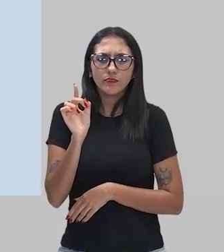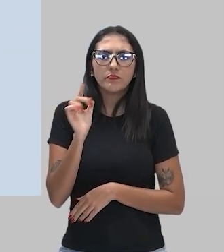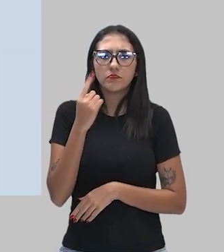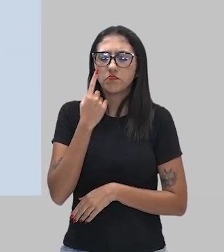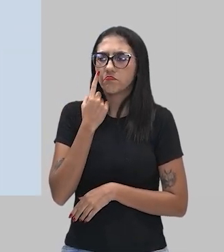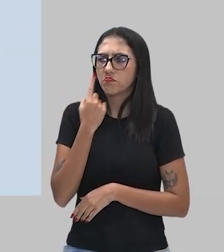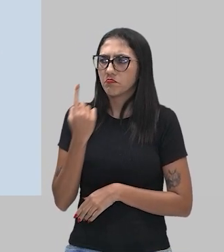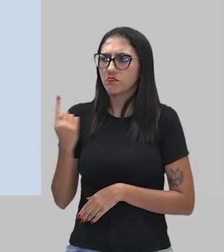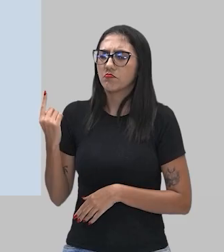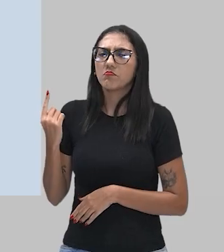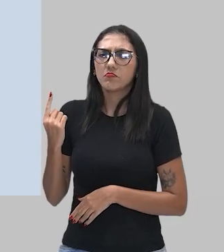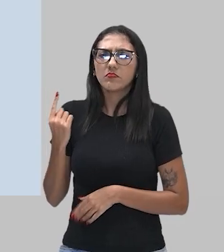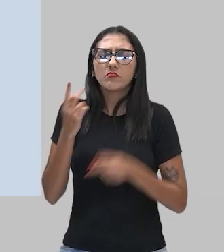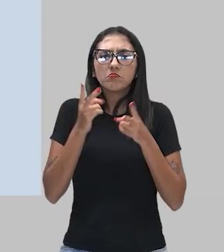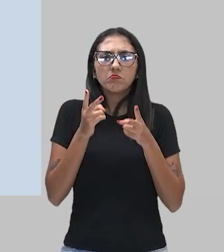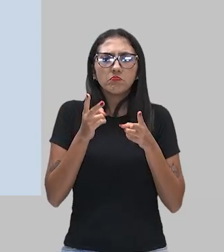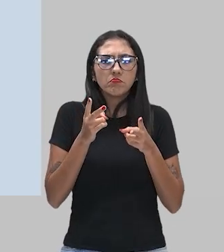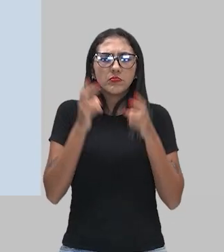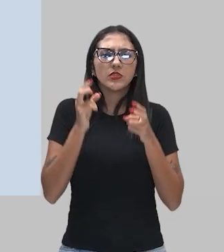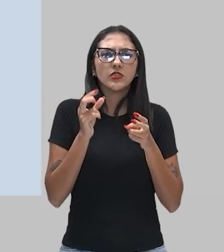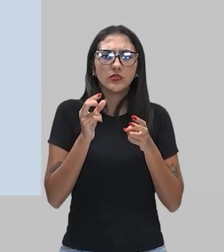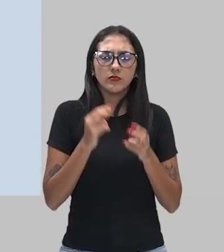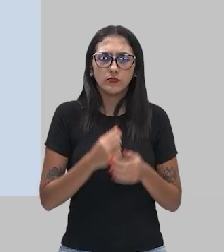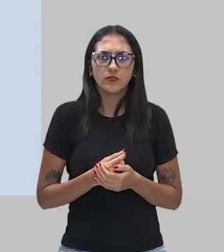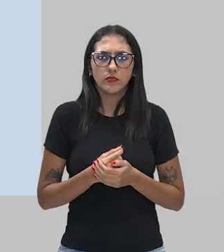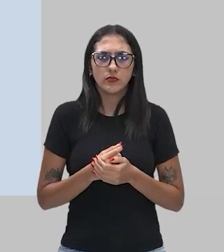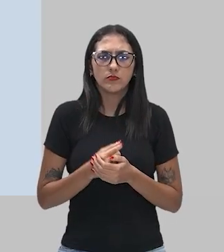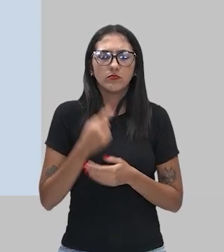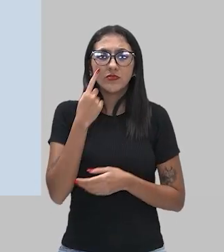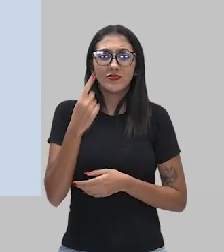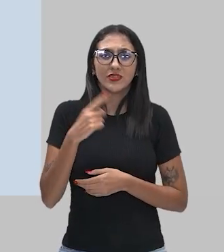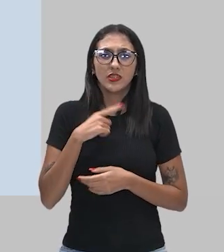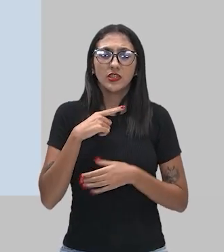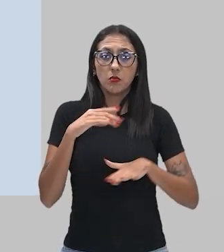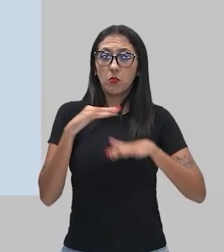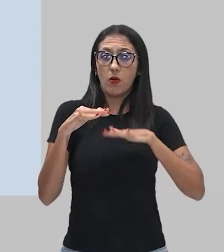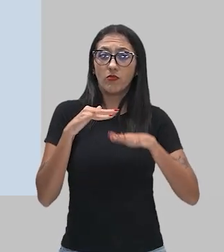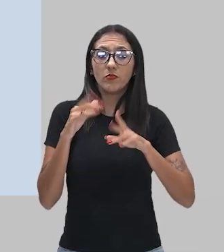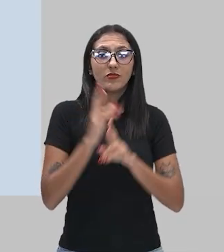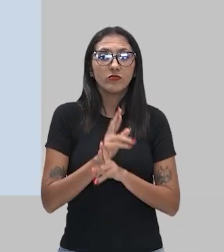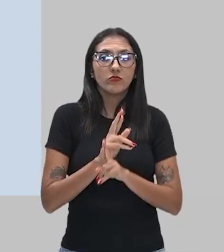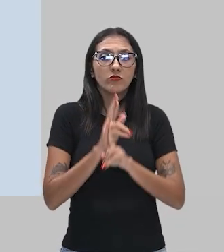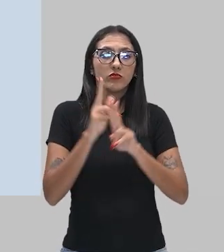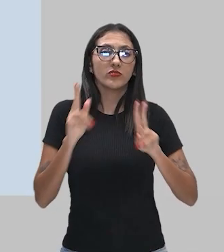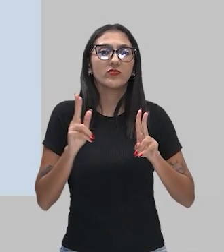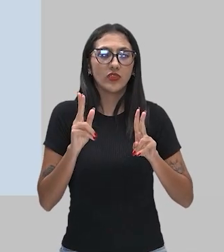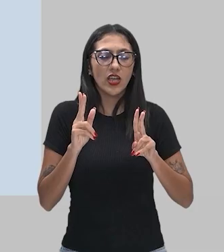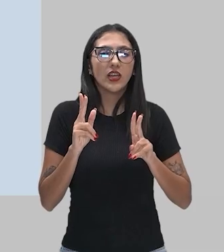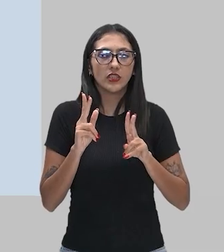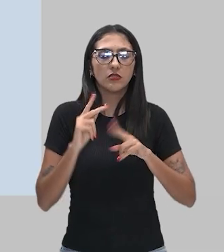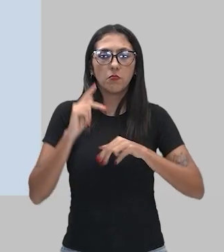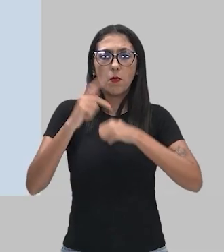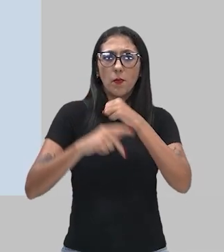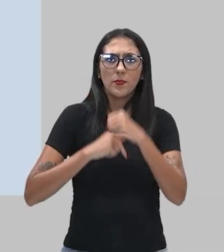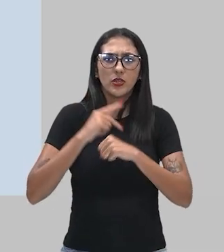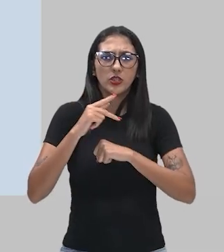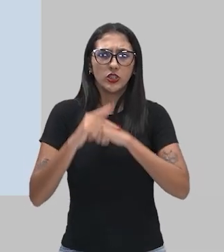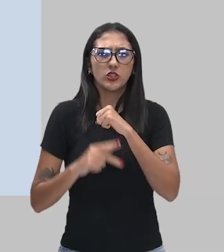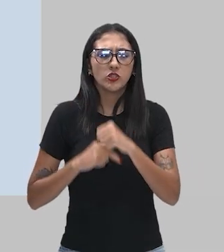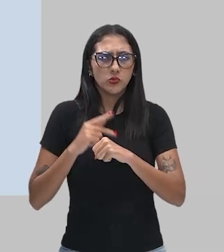quando observados, os elétrons mudavam seu comportamento, assumindo uma natureza